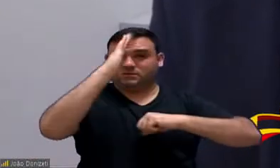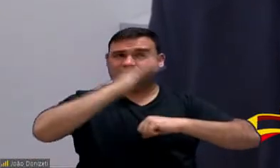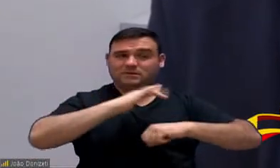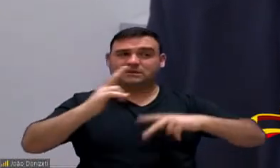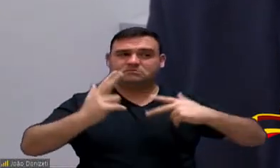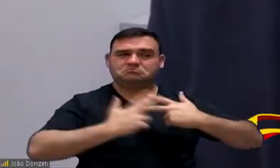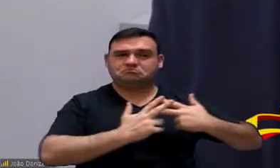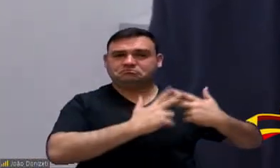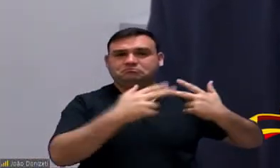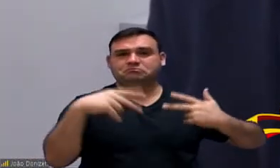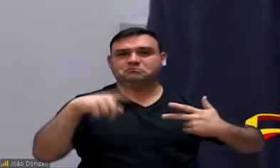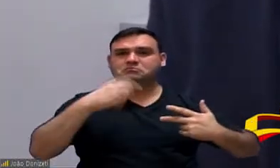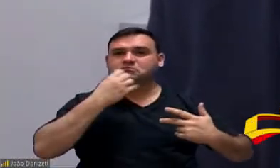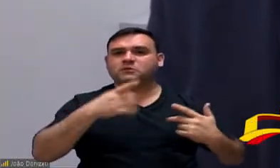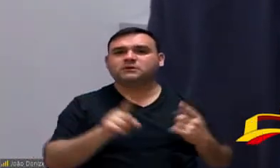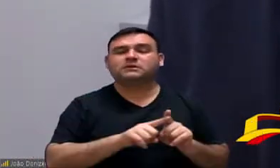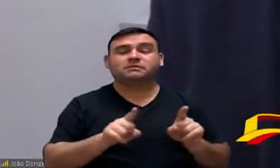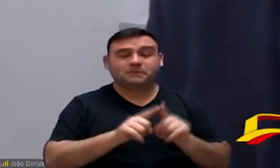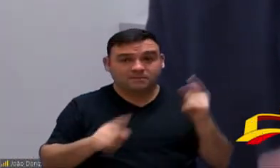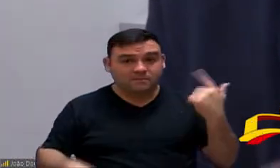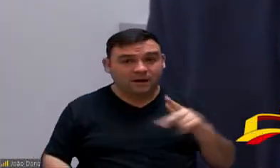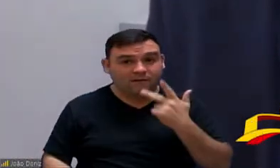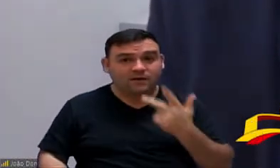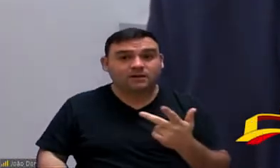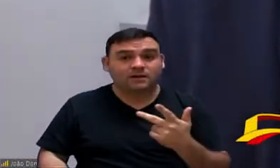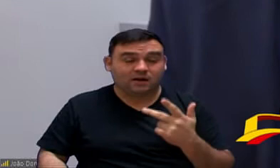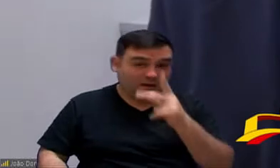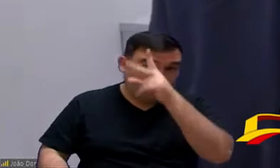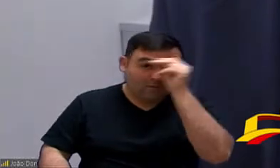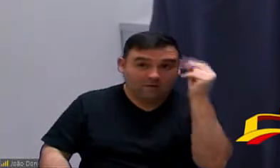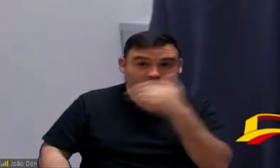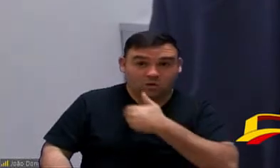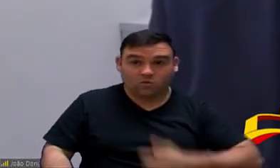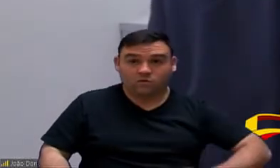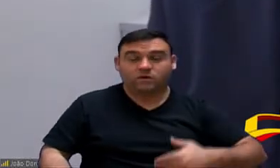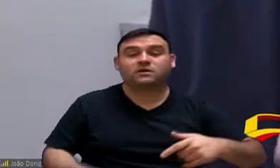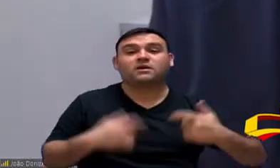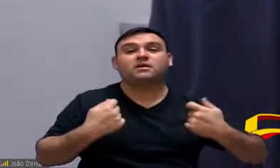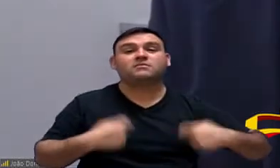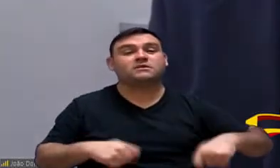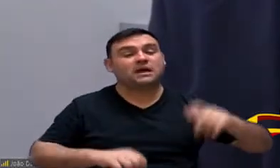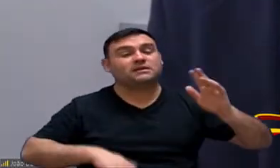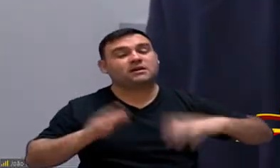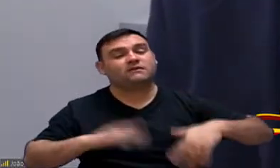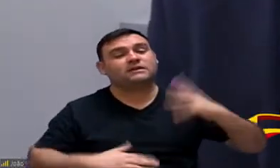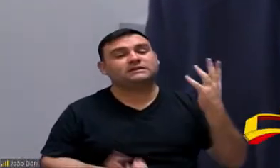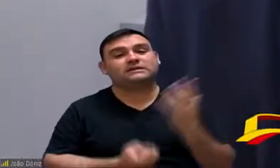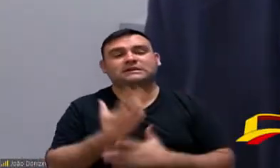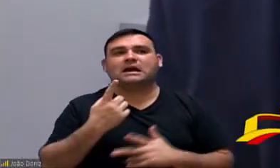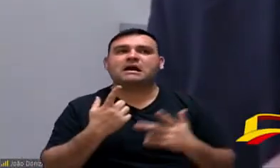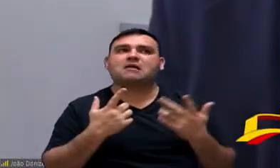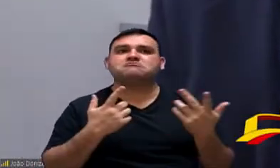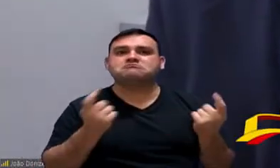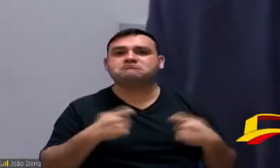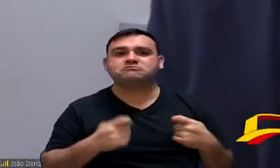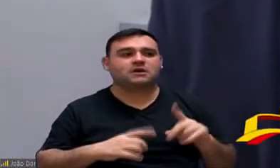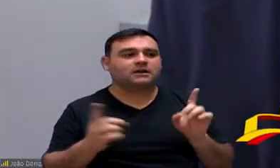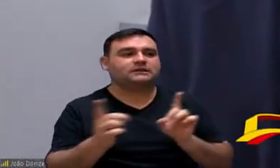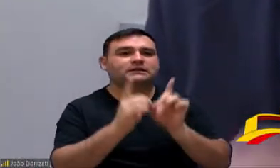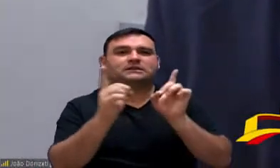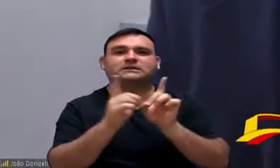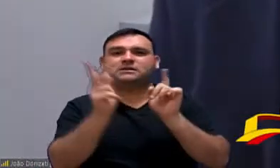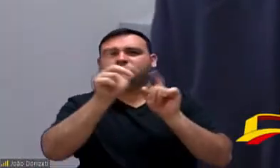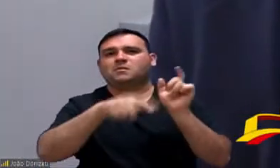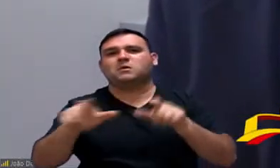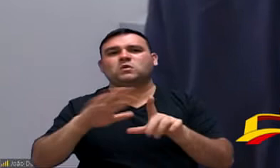Muito interessante. E alertando, o Poder Público Municipal vai ter que provavelmente criar algum mecanismo de atendimento para as pessoas